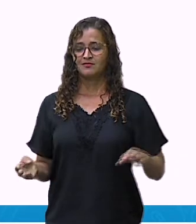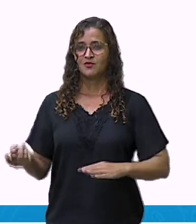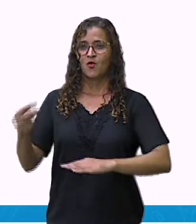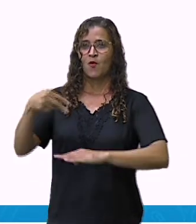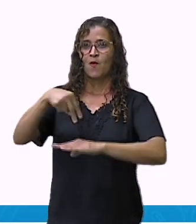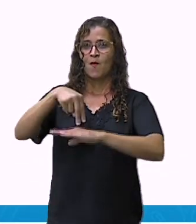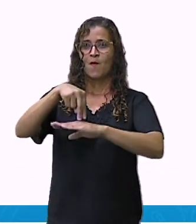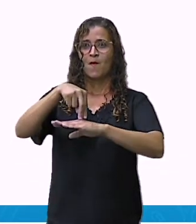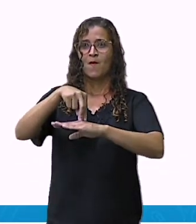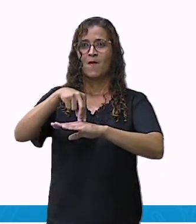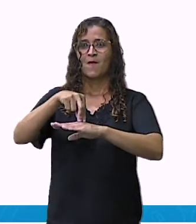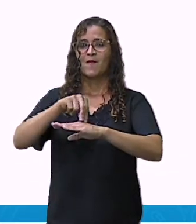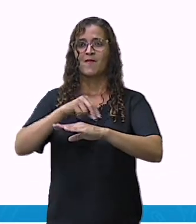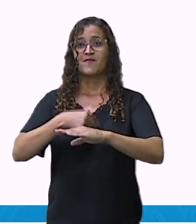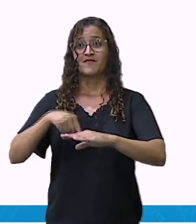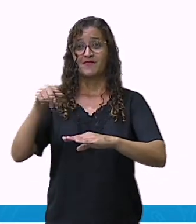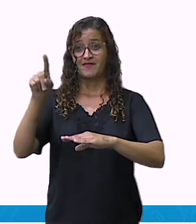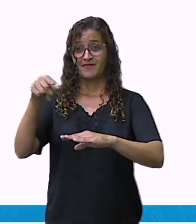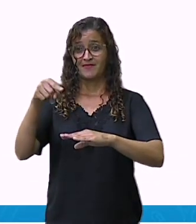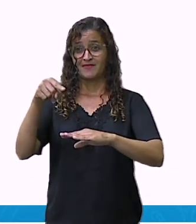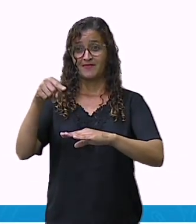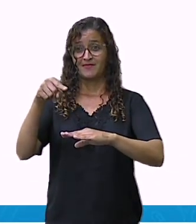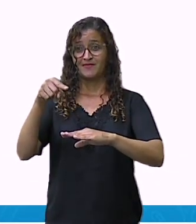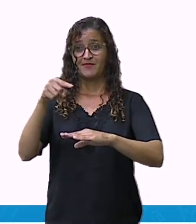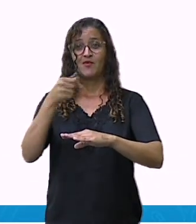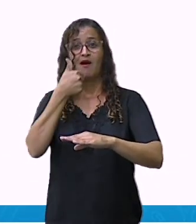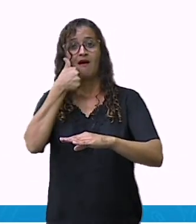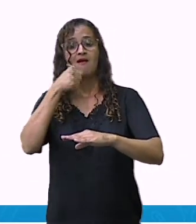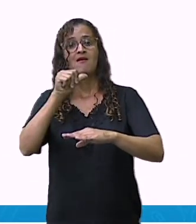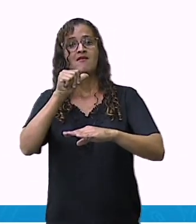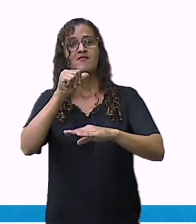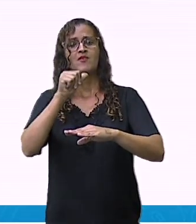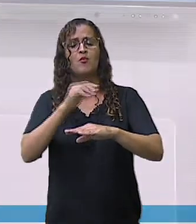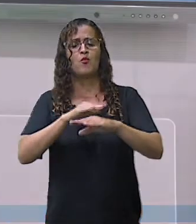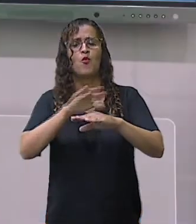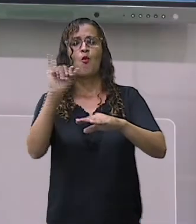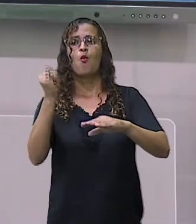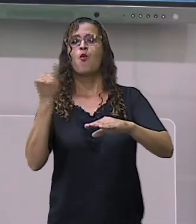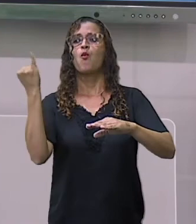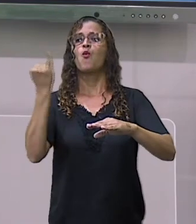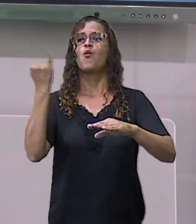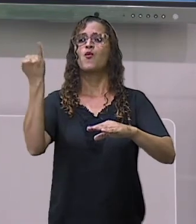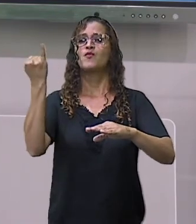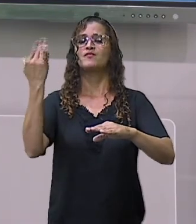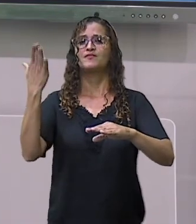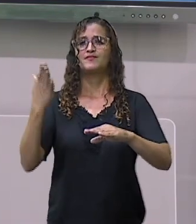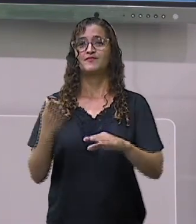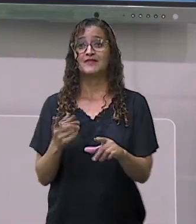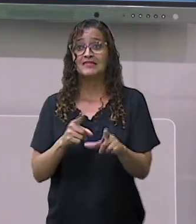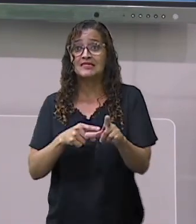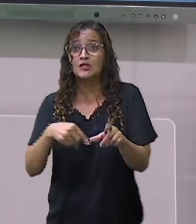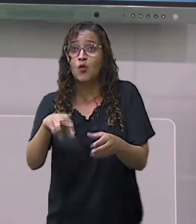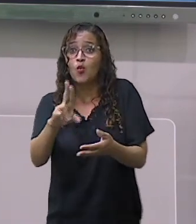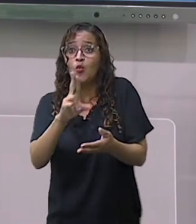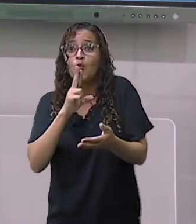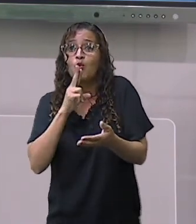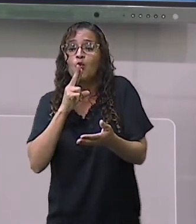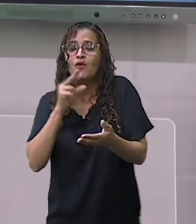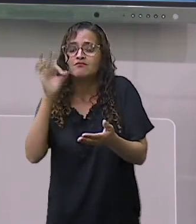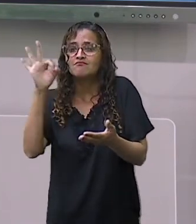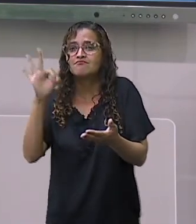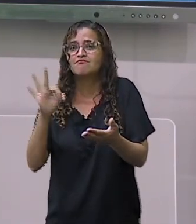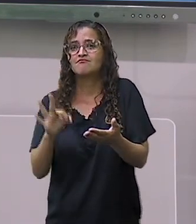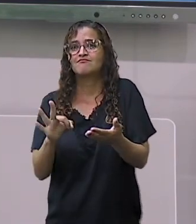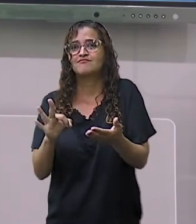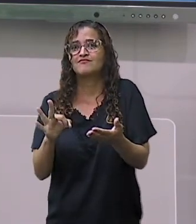atriz, genial. Muito bem, essa é a resposta que é